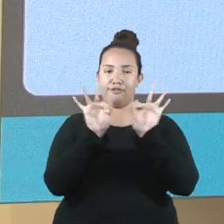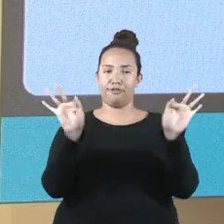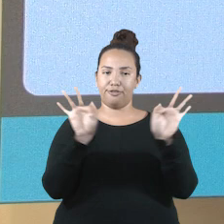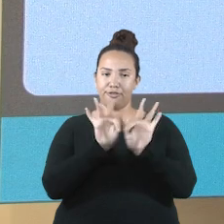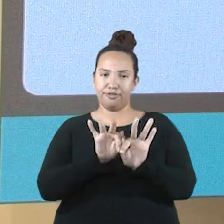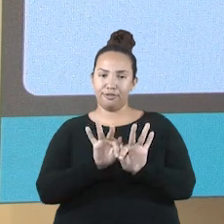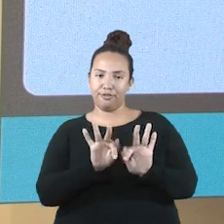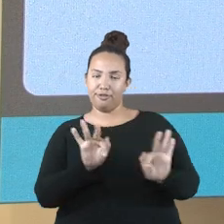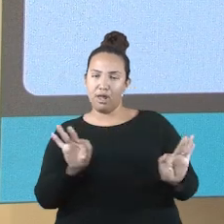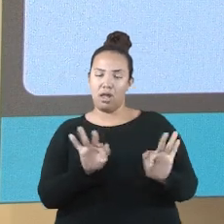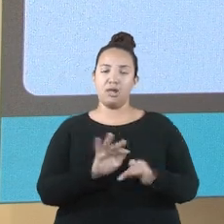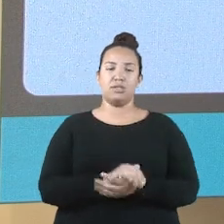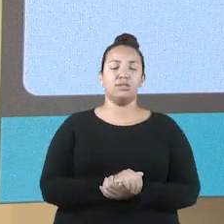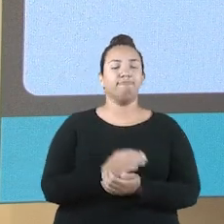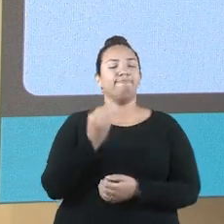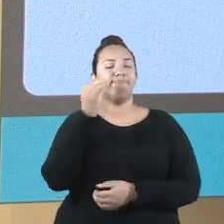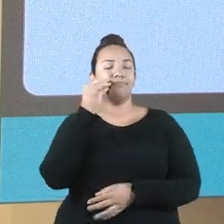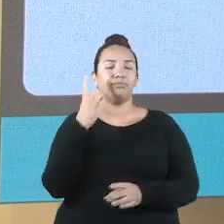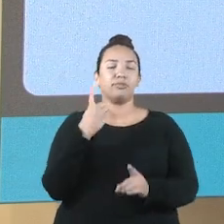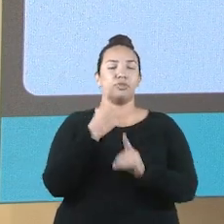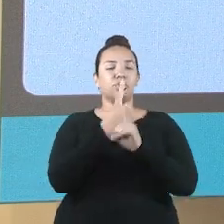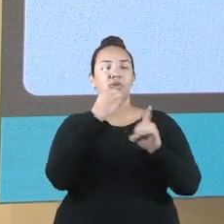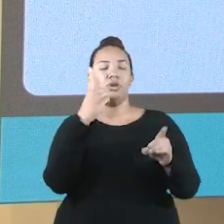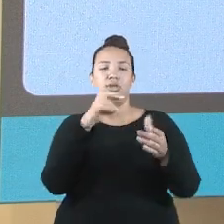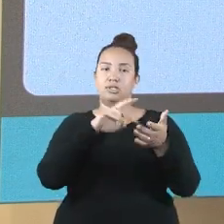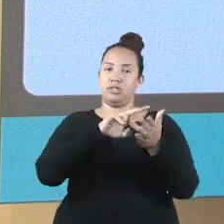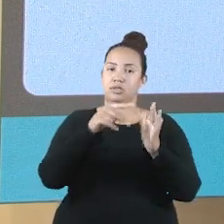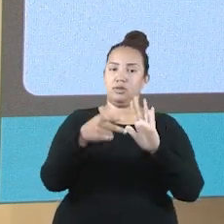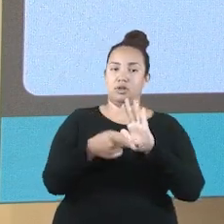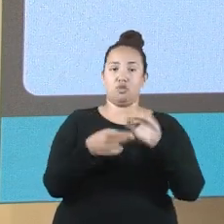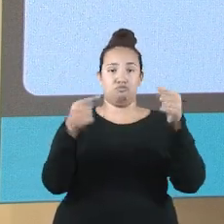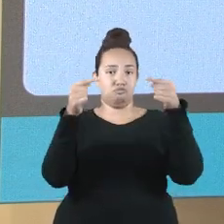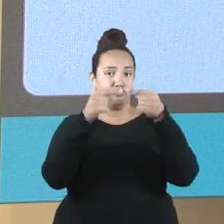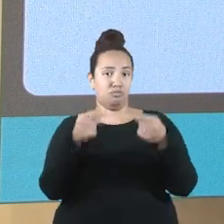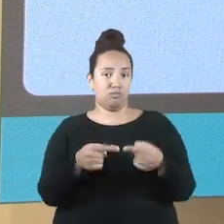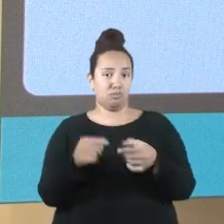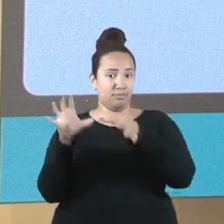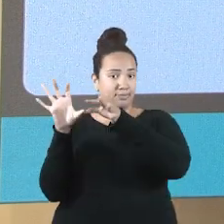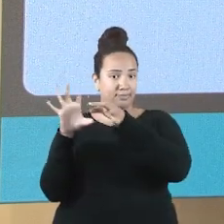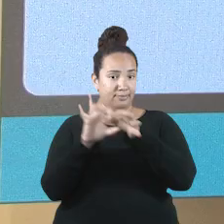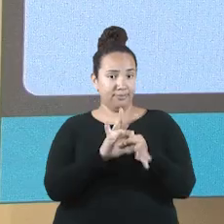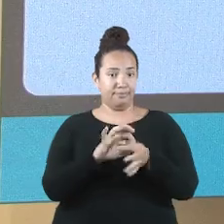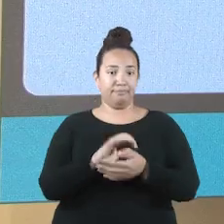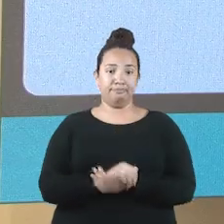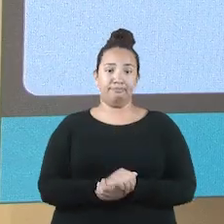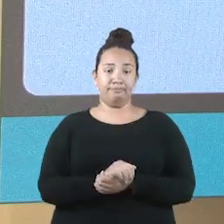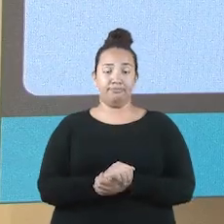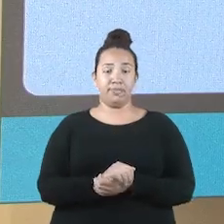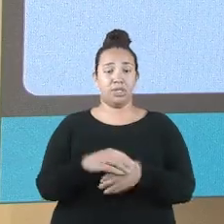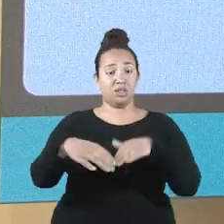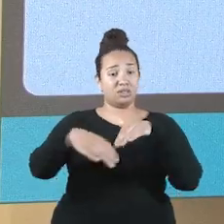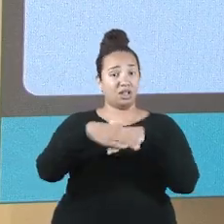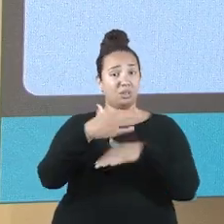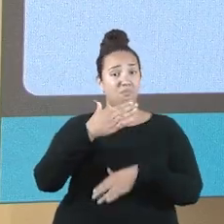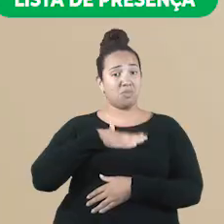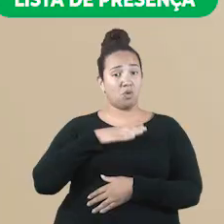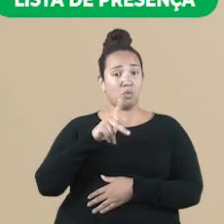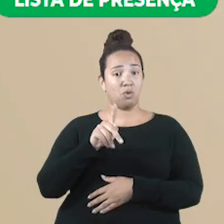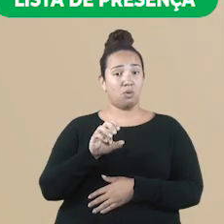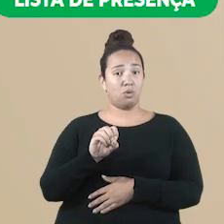Agora, leia com atenção essas frases e tente descobrir o significado que mais combina com o